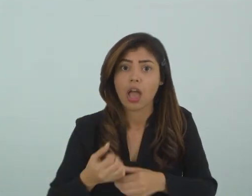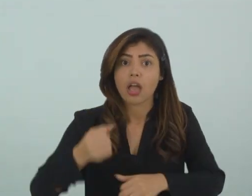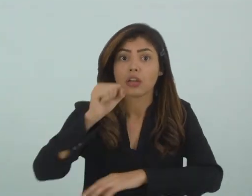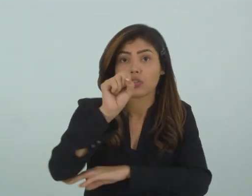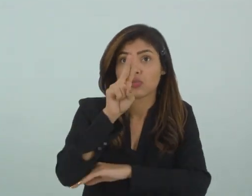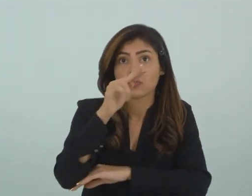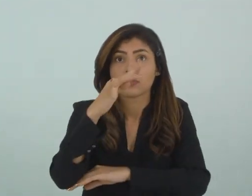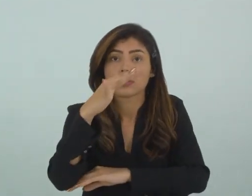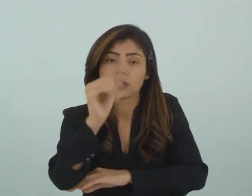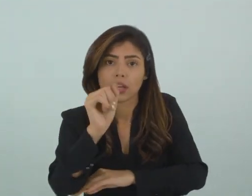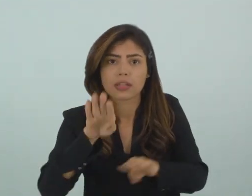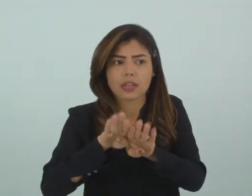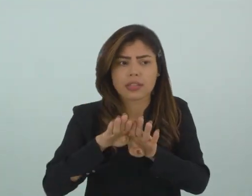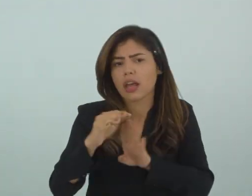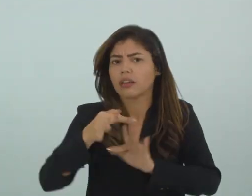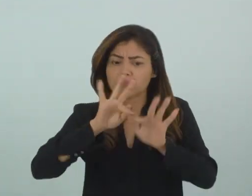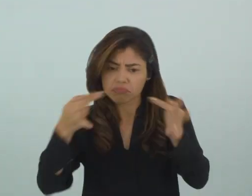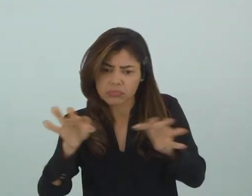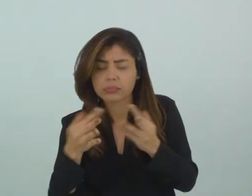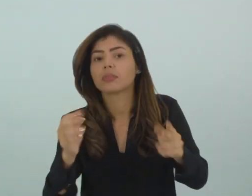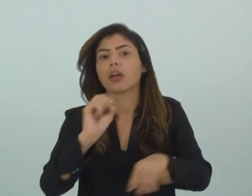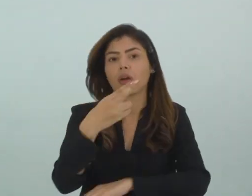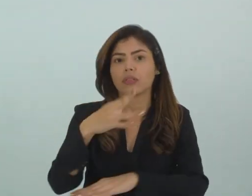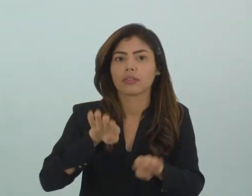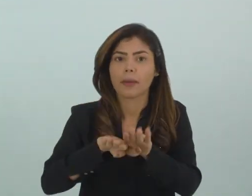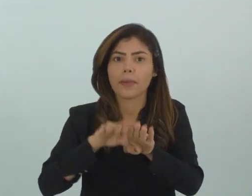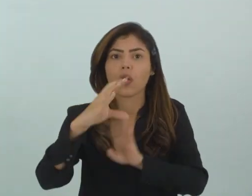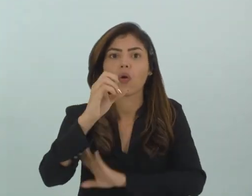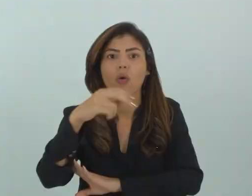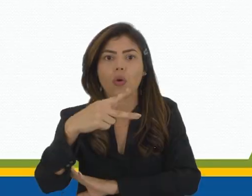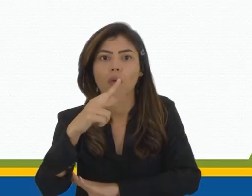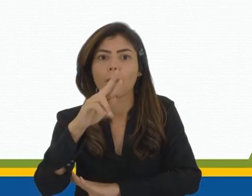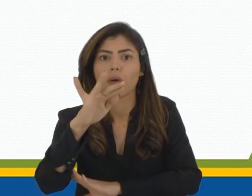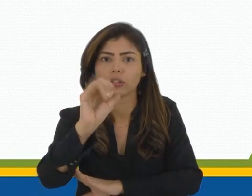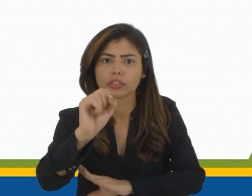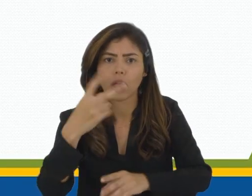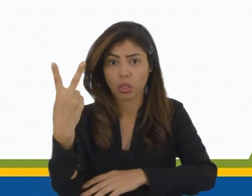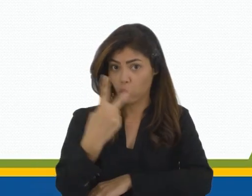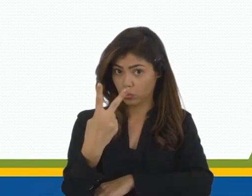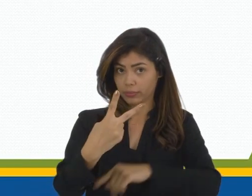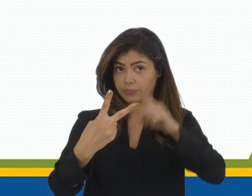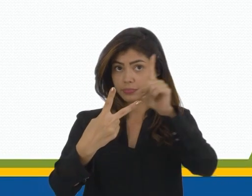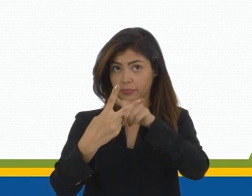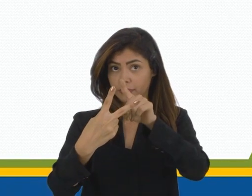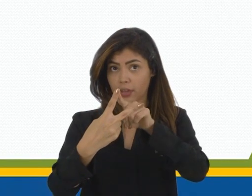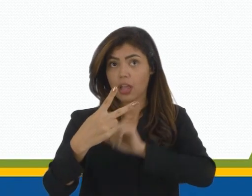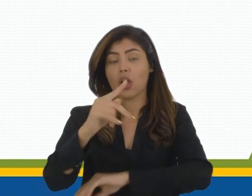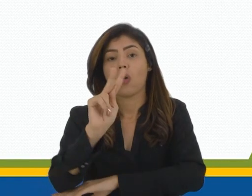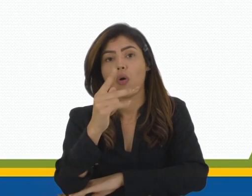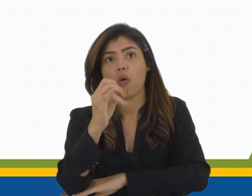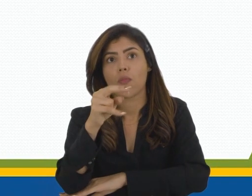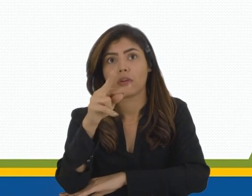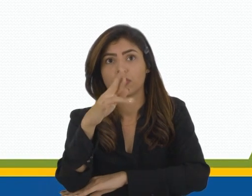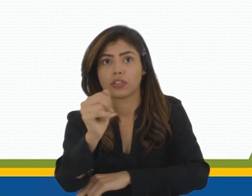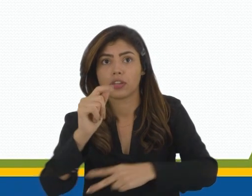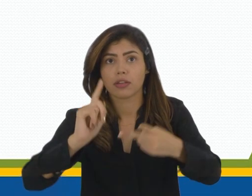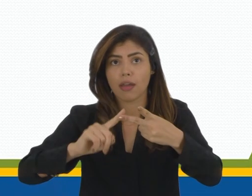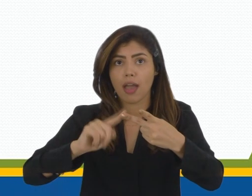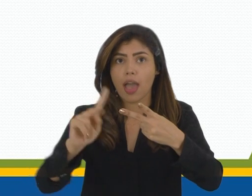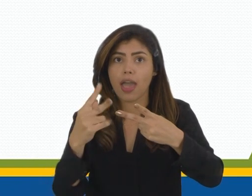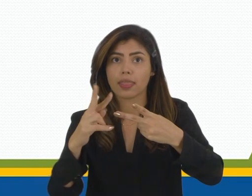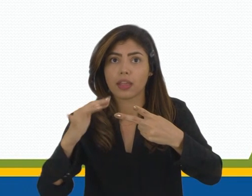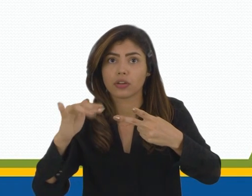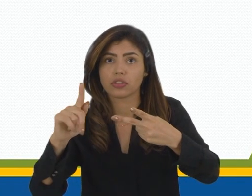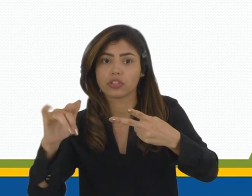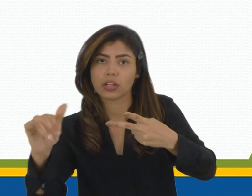substâncias compostas. A gente tem 2 tipos de mistura. A gente tem as homogêneas e as heterogêneas. As homogêneas a gente